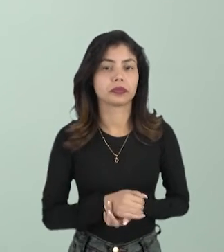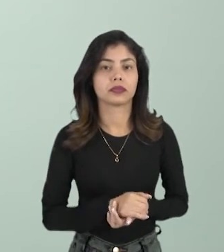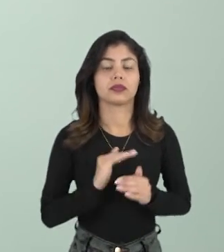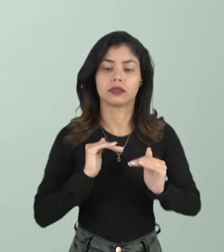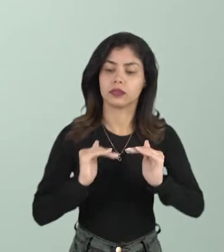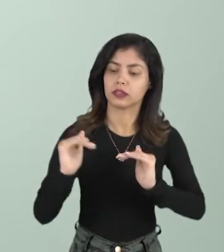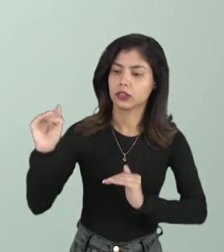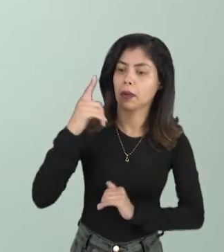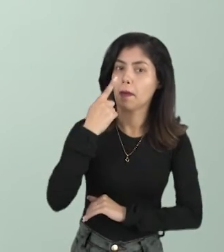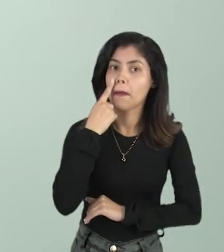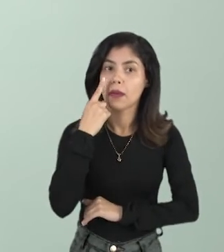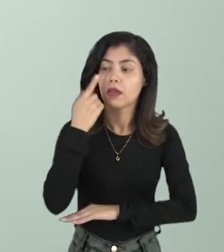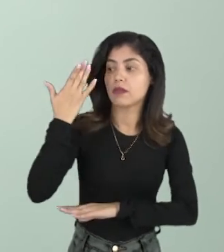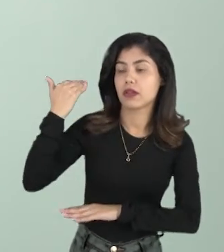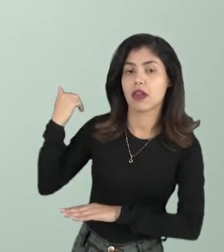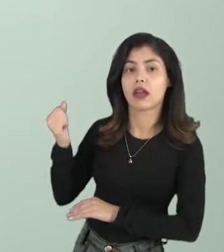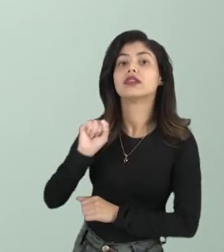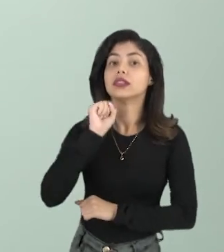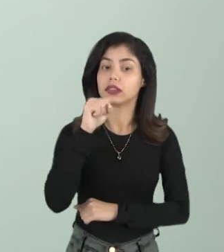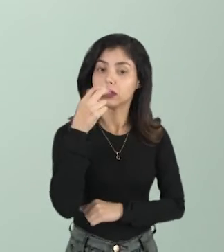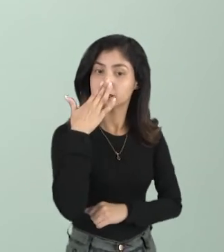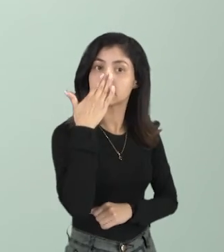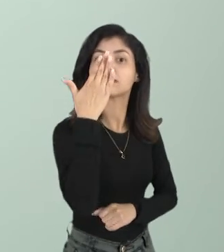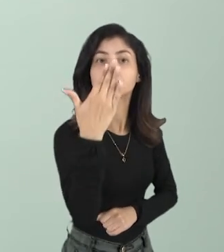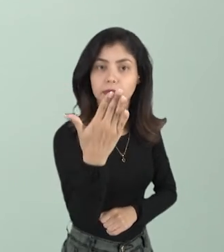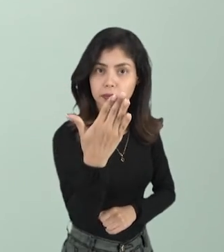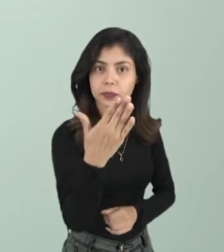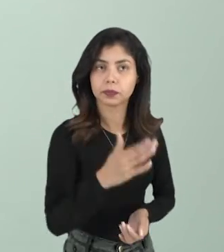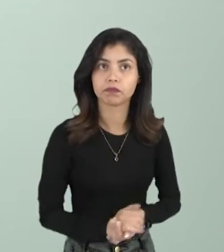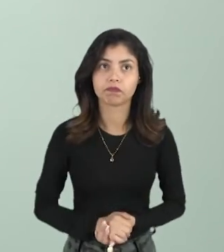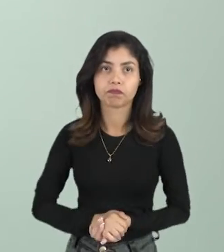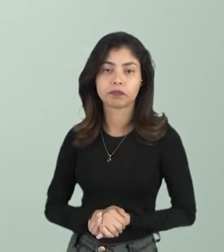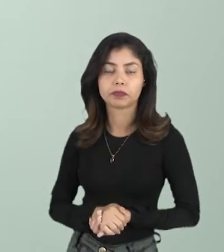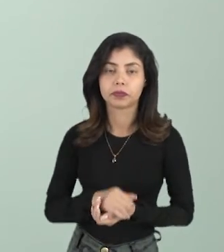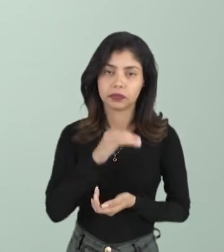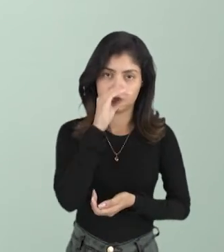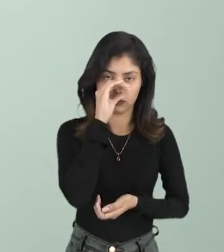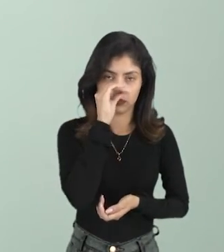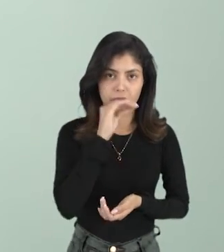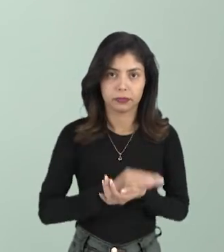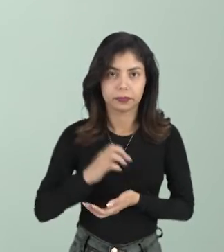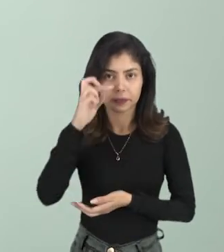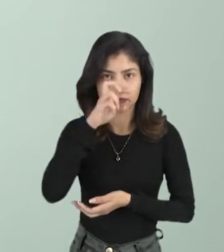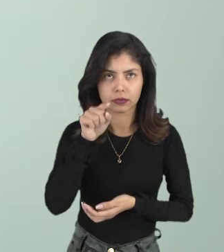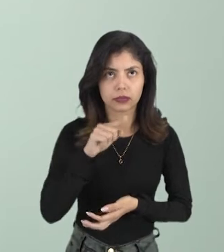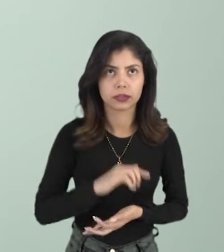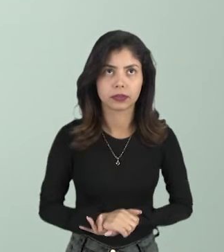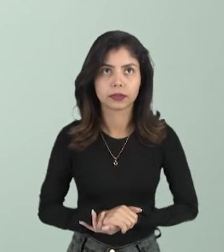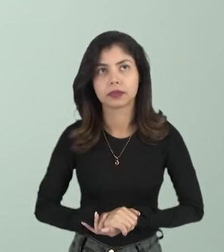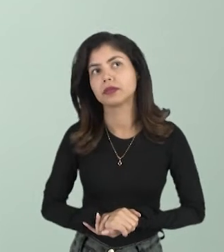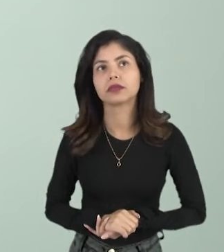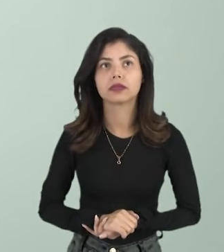se cresce olhando para trás, e sim para frente. Ok? Então, analisem aí.